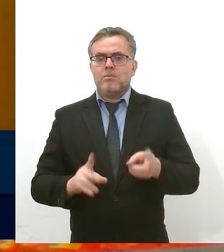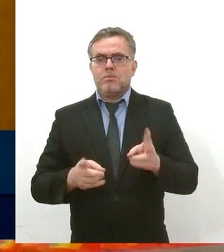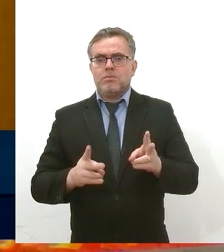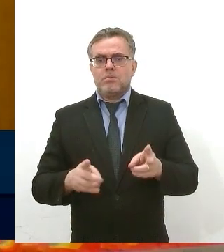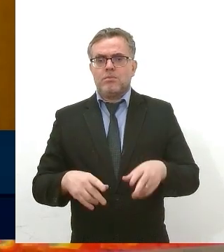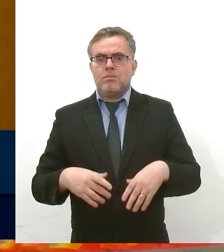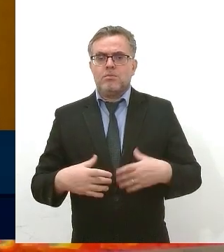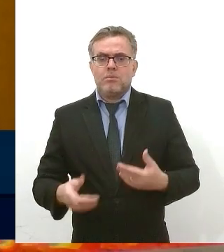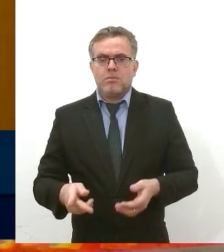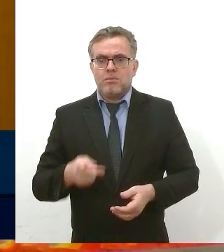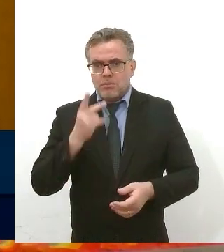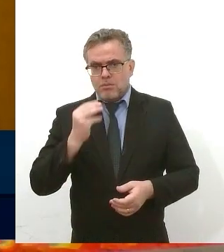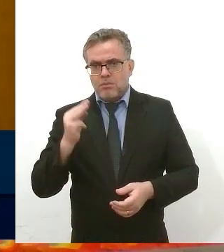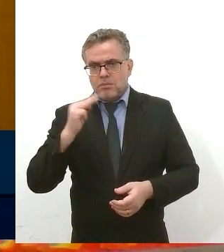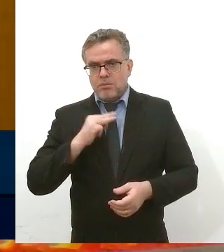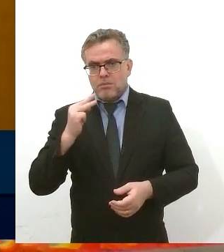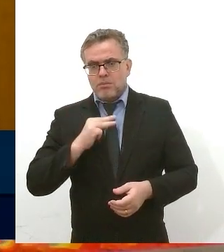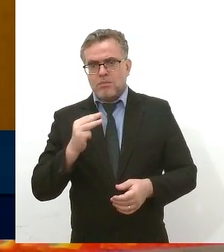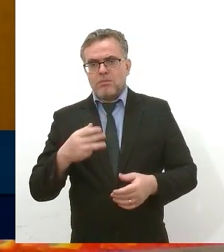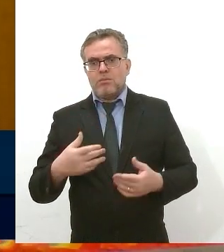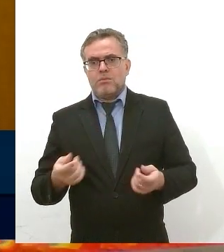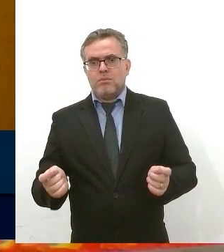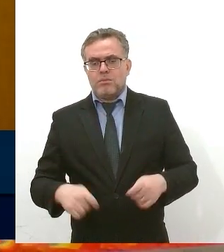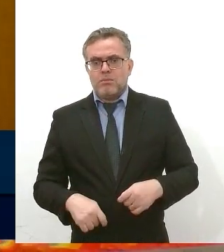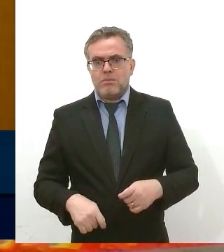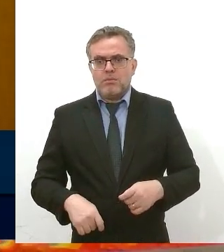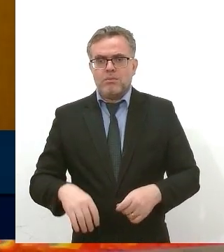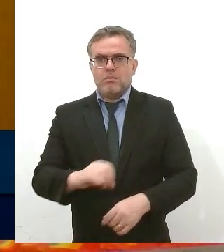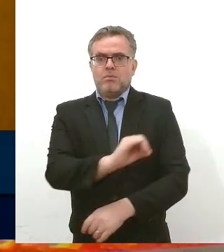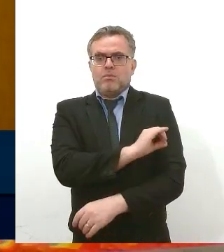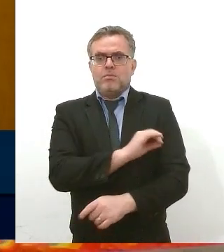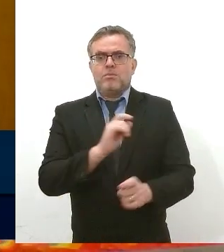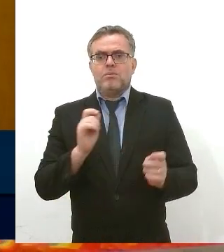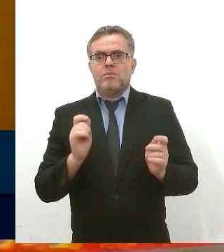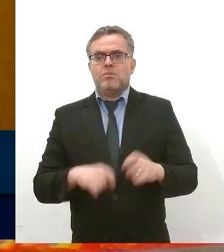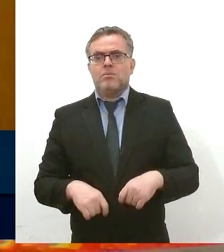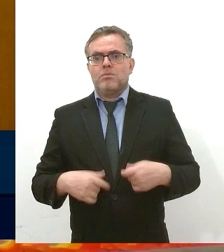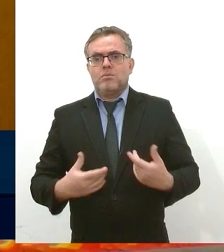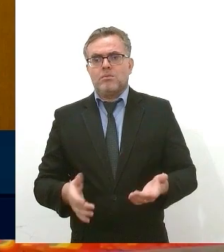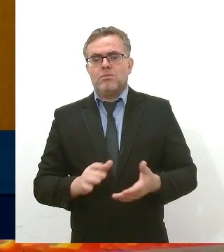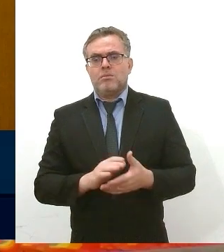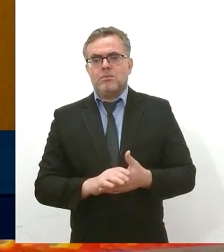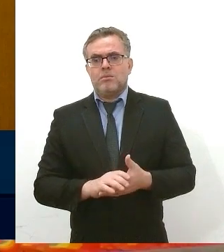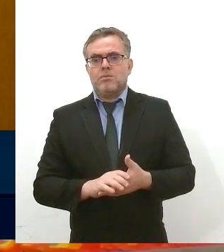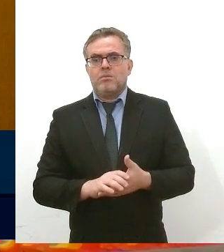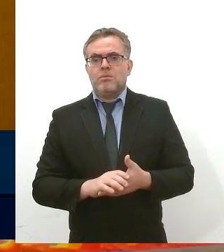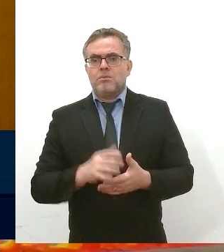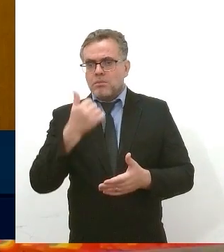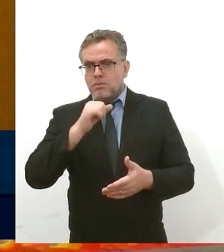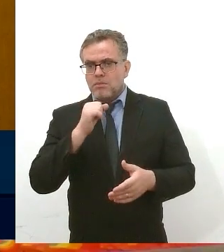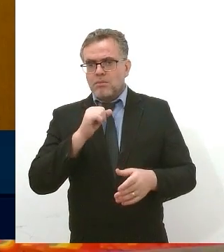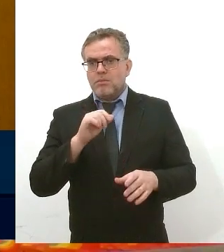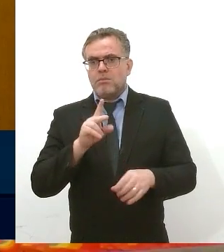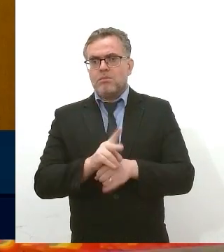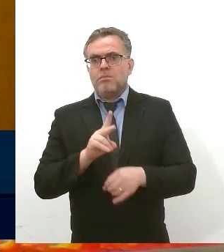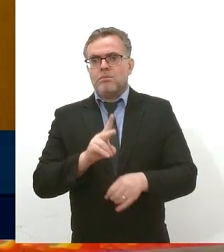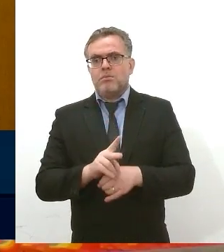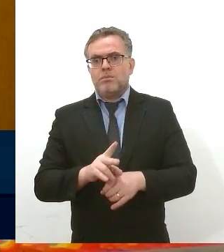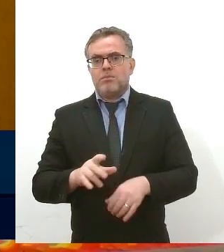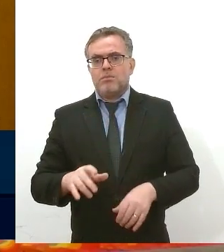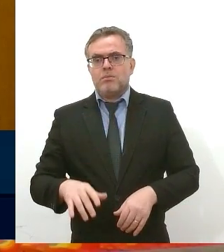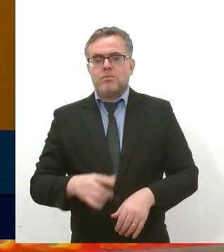pai é analfabeto, né, seu Apolinário, minha mãe dona de casa, só estudou até o segundo ano, era o